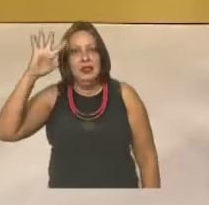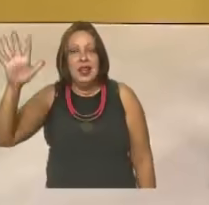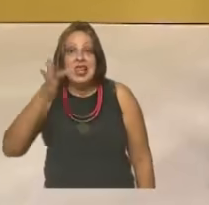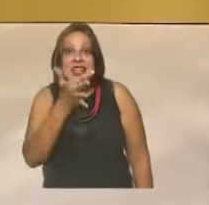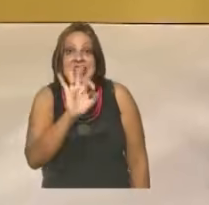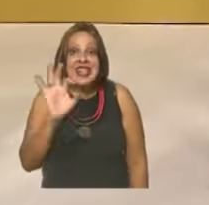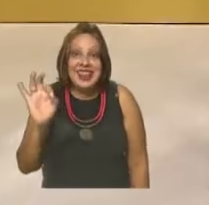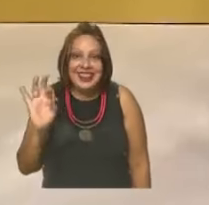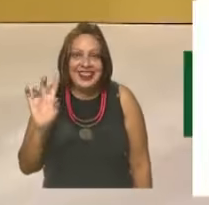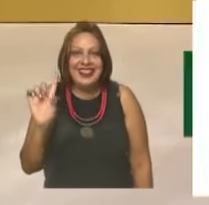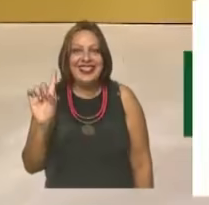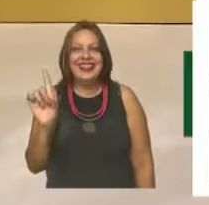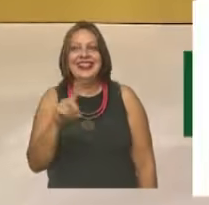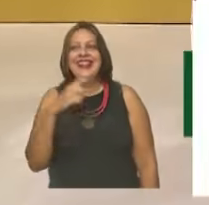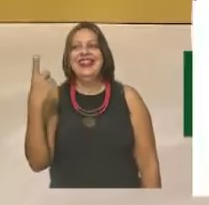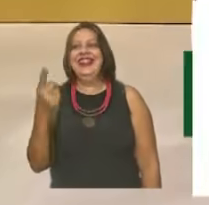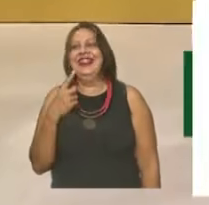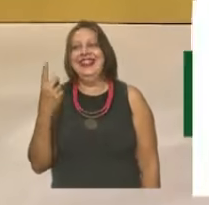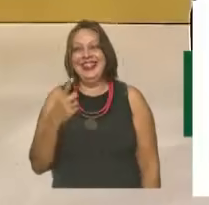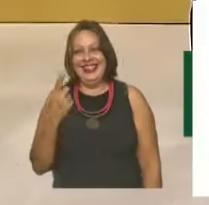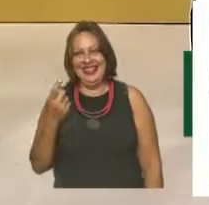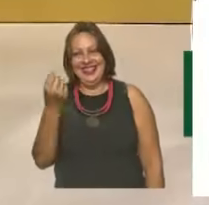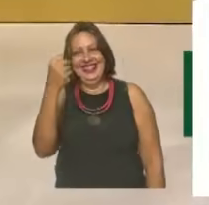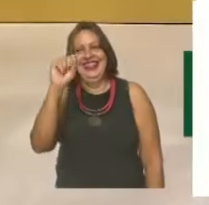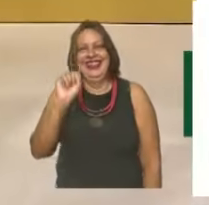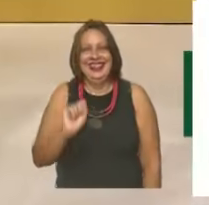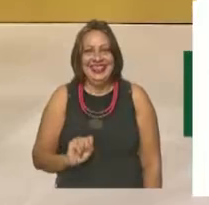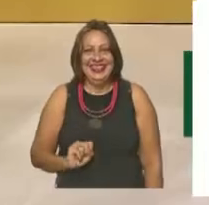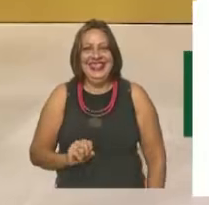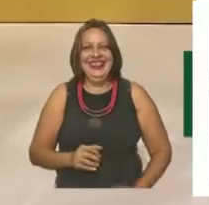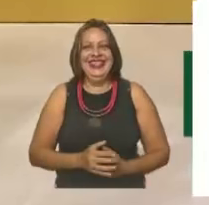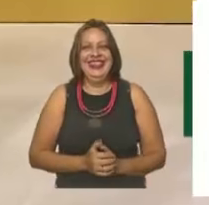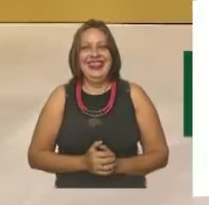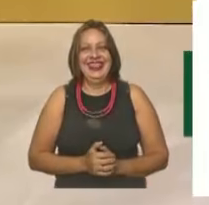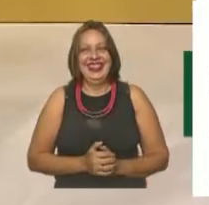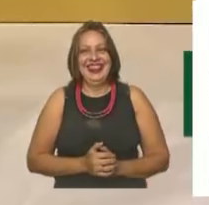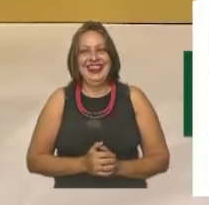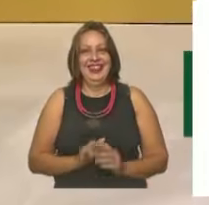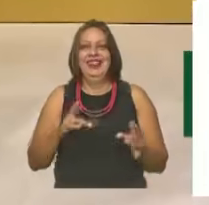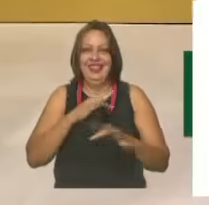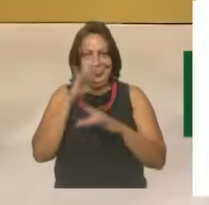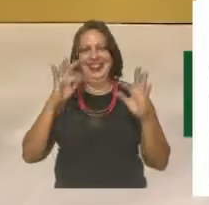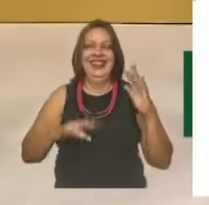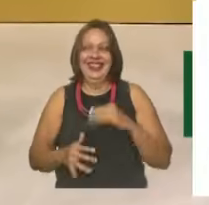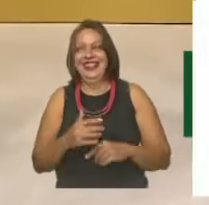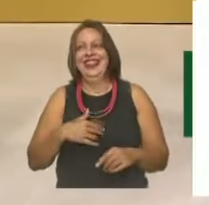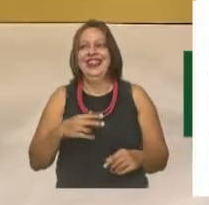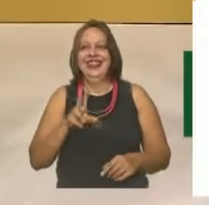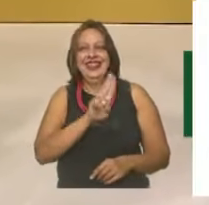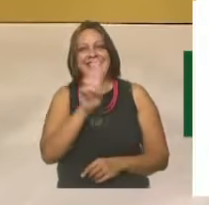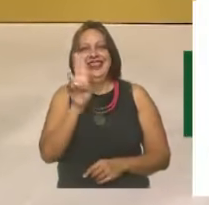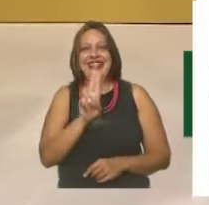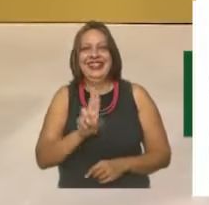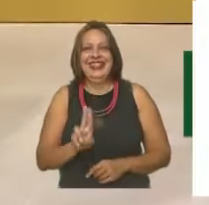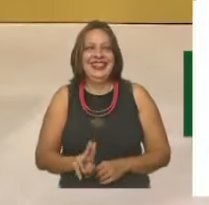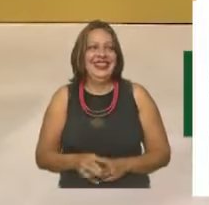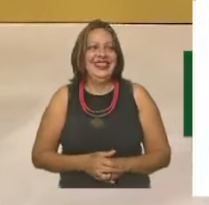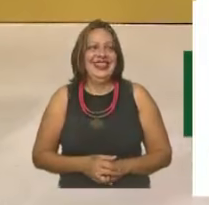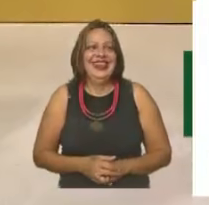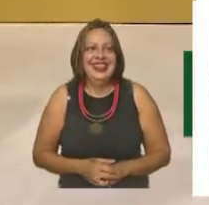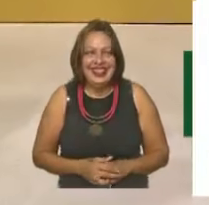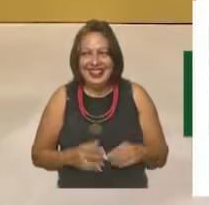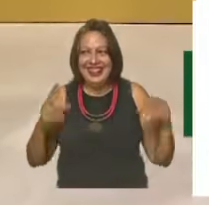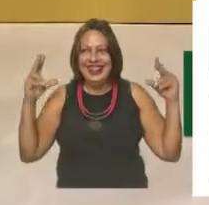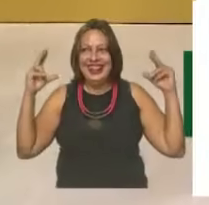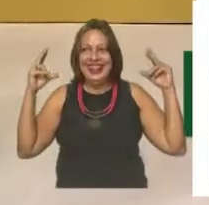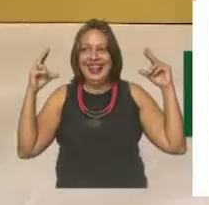giras anunciando. De 500 reais no domingo que vem. Só no Gira Sergipe nós vamos anunciar aqui. O nome... Menino, ele hoje tá falante, né? Por cima